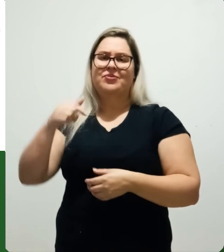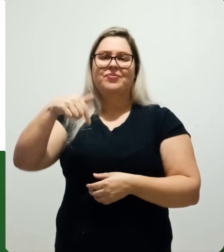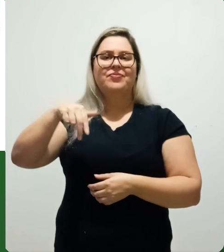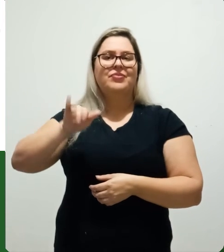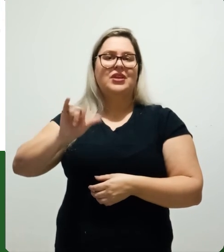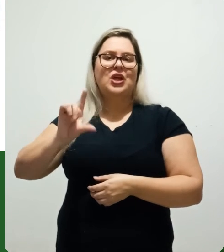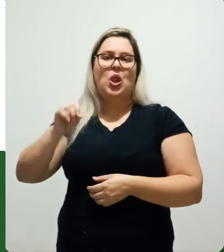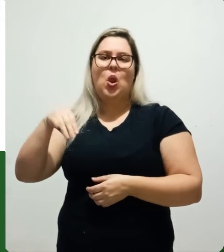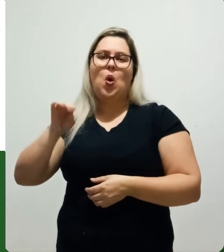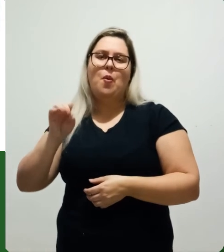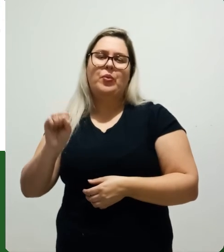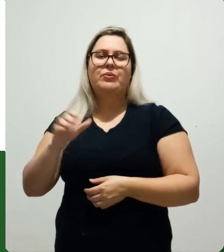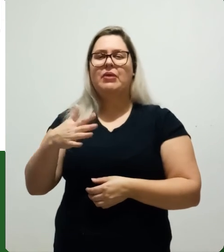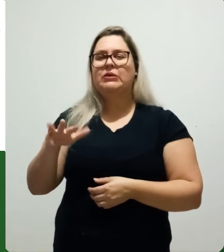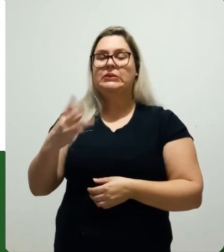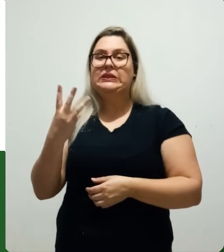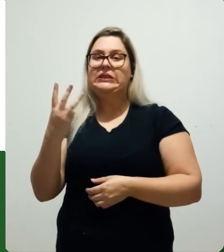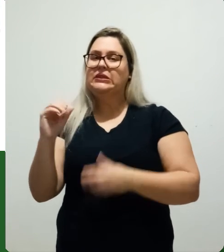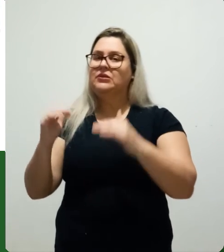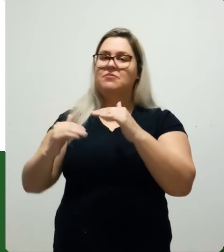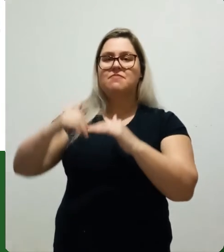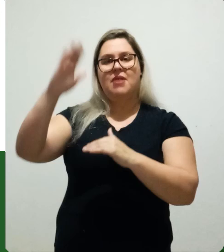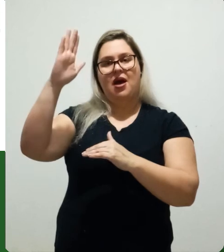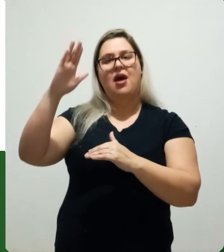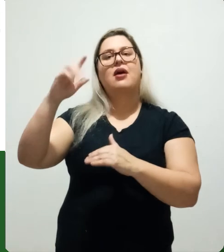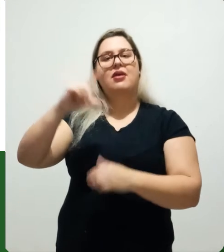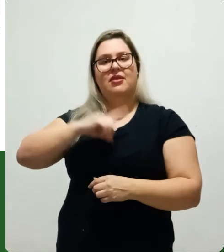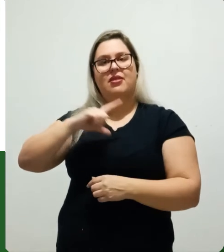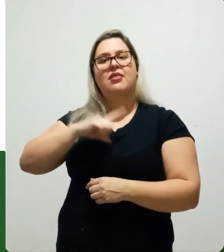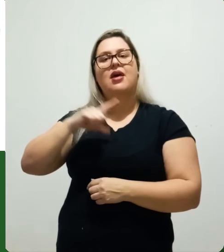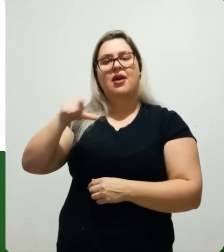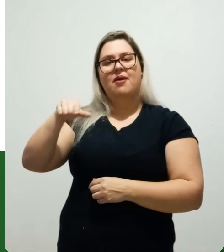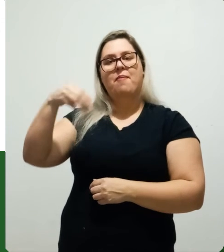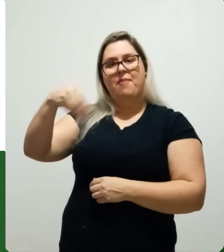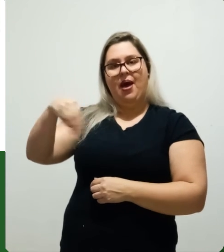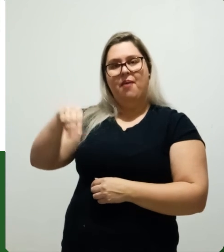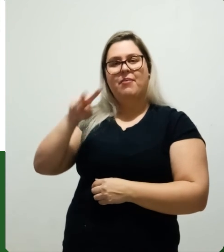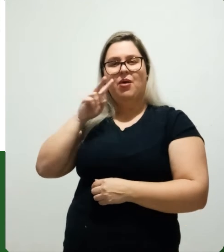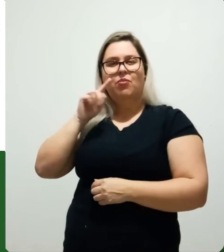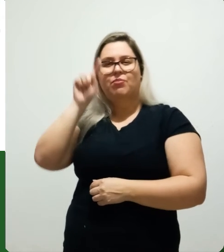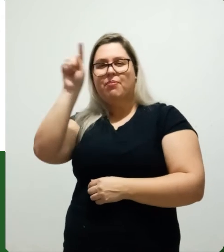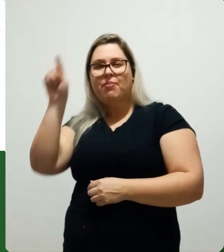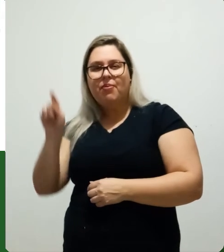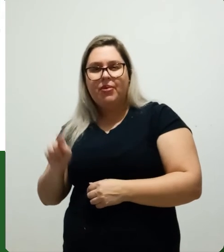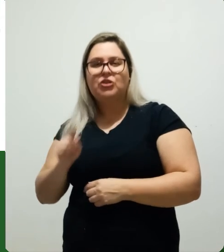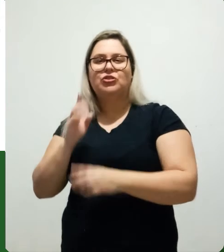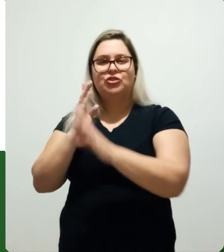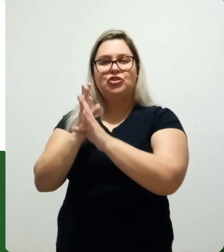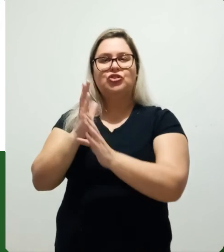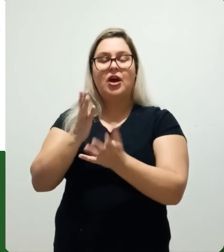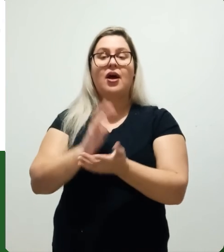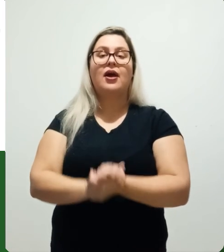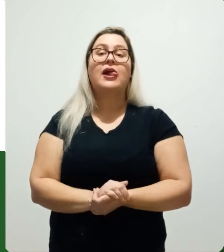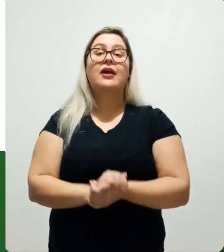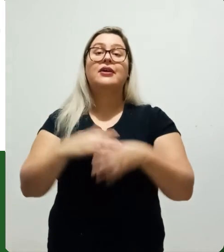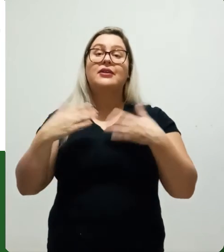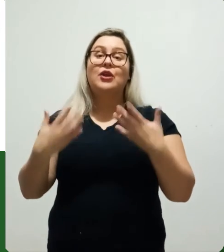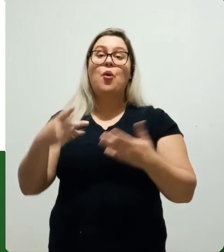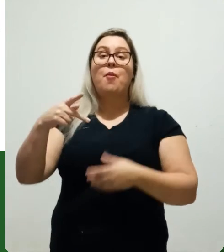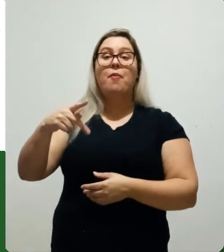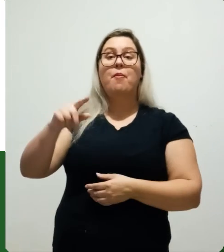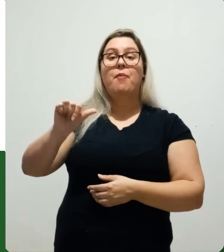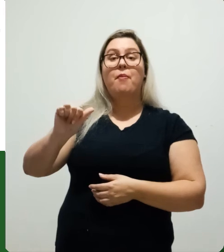dezenas de quilombos, tá? Se eu não me engano tem mais de 30 lá mapeados no mapa que eu verifiquei. Tá?